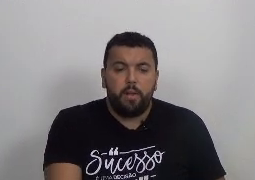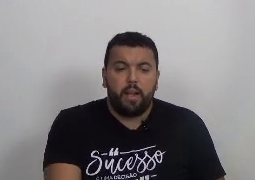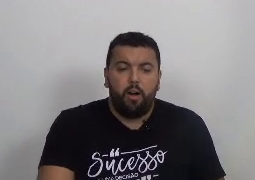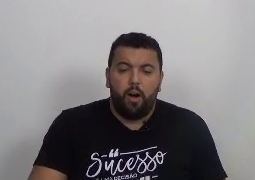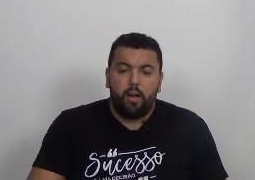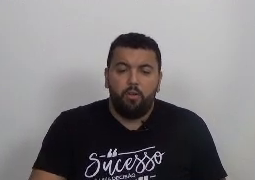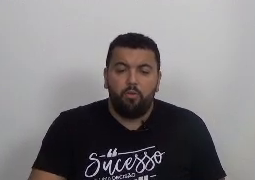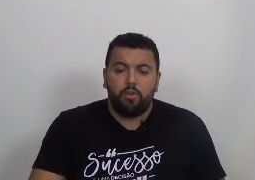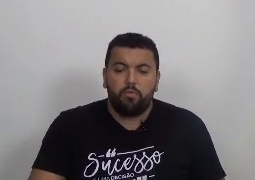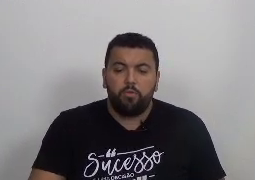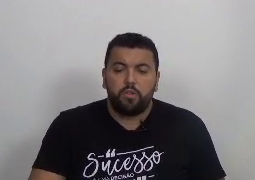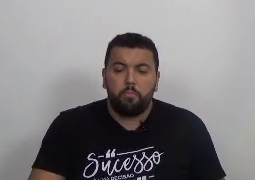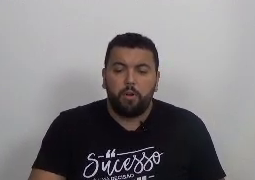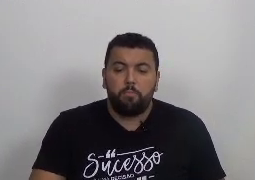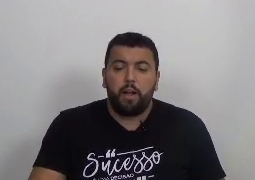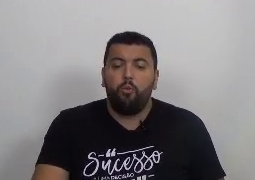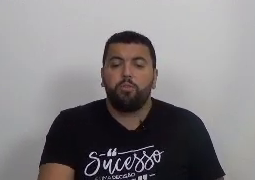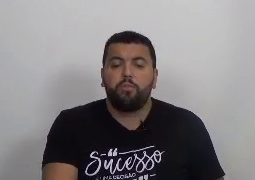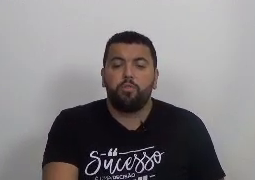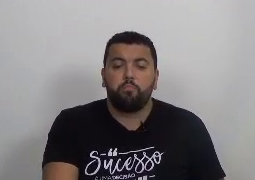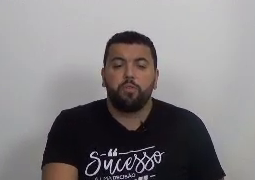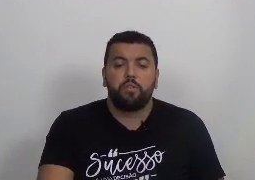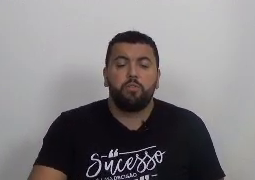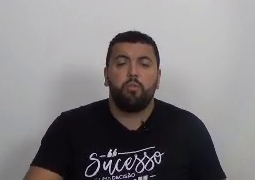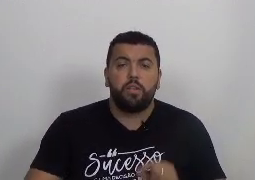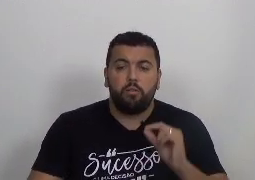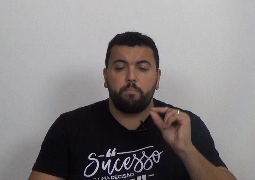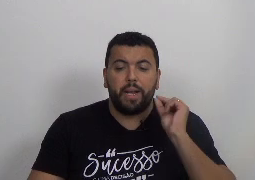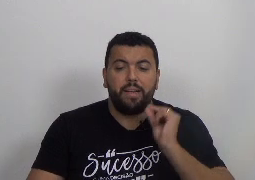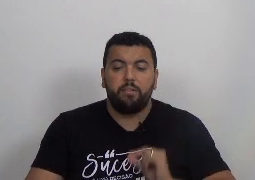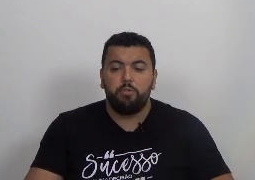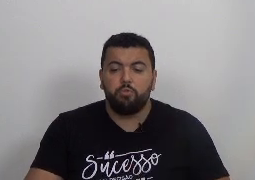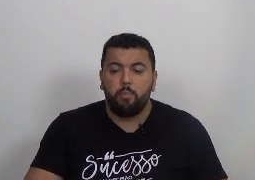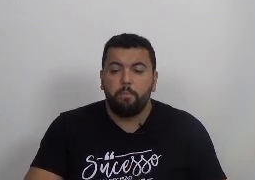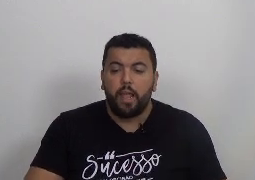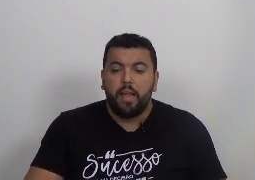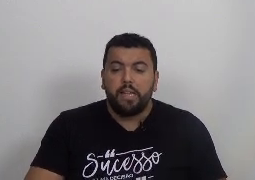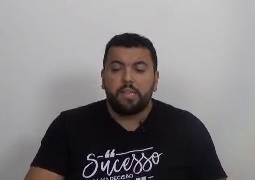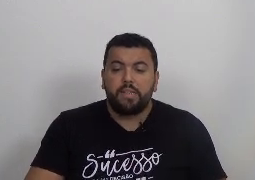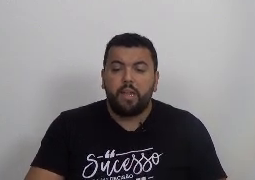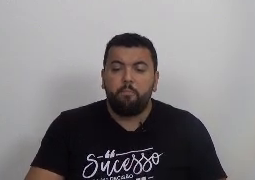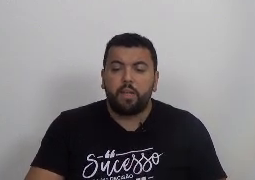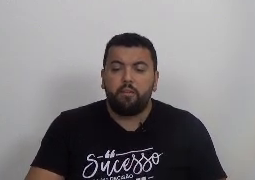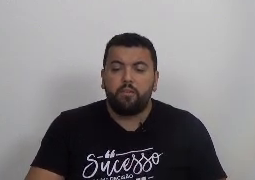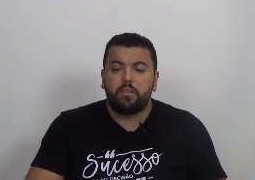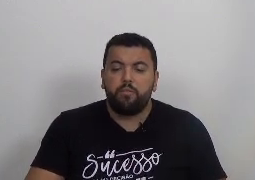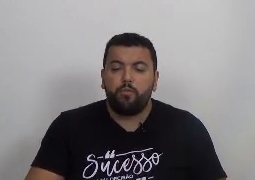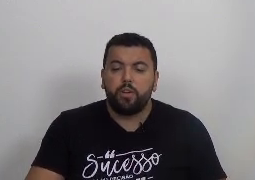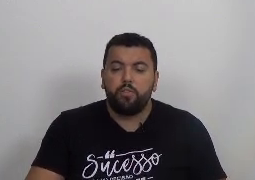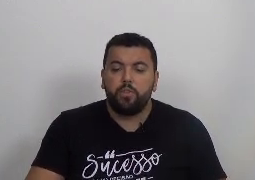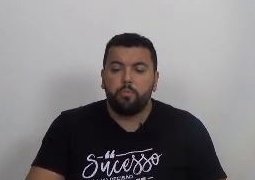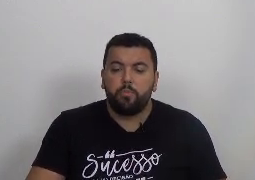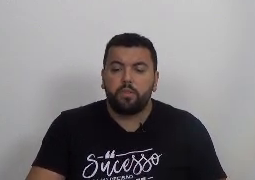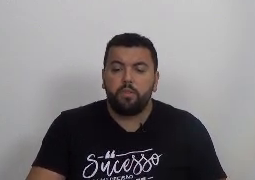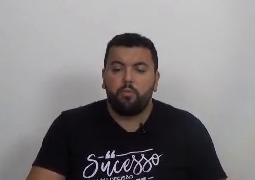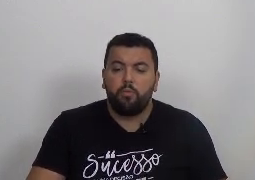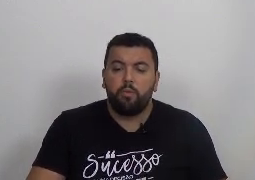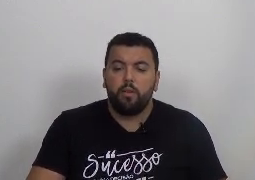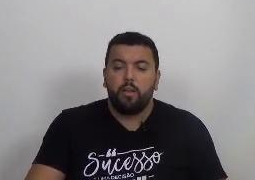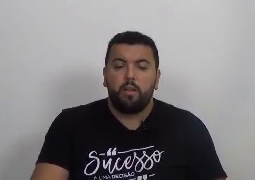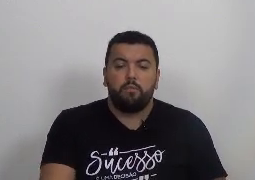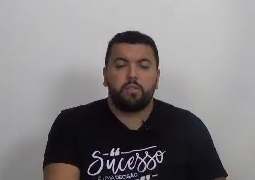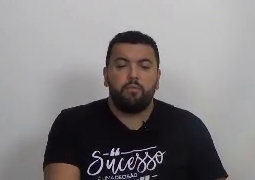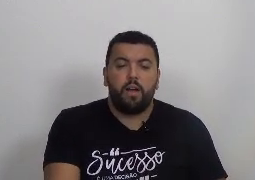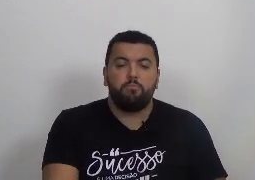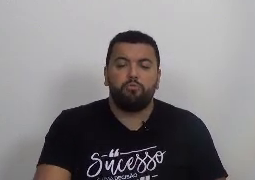lá se pegar eu gosto muito você pode pegar um indivíduo por cinco então pegar esse visual sempre que você for dividir